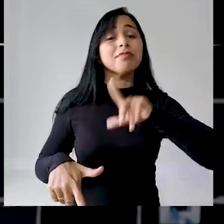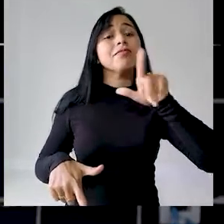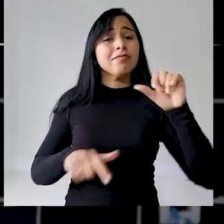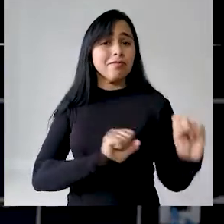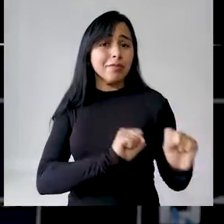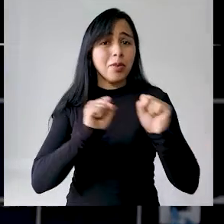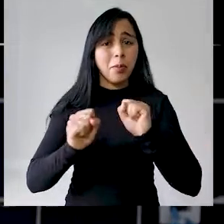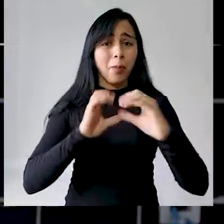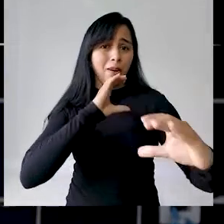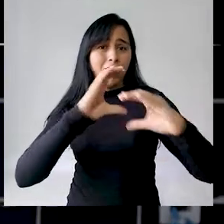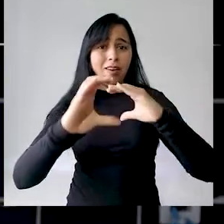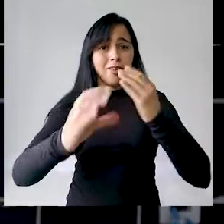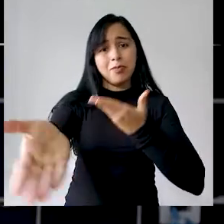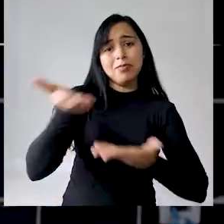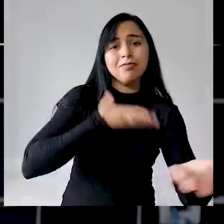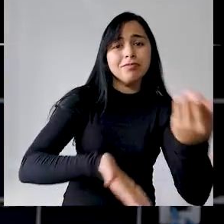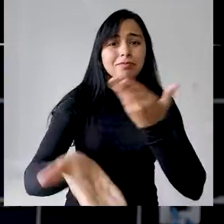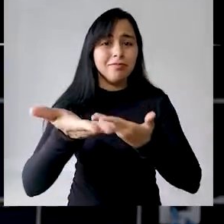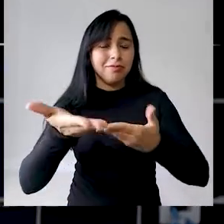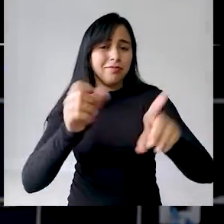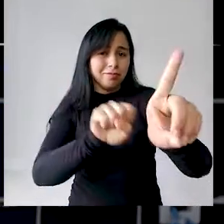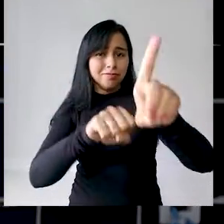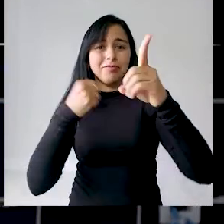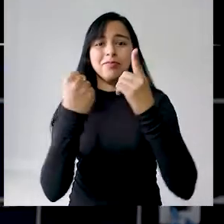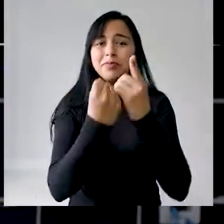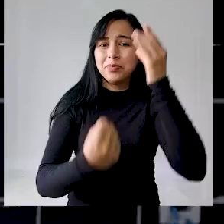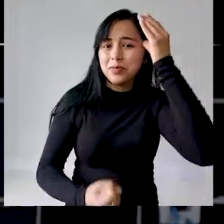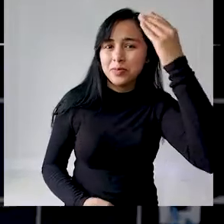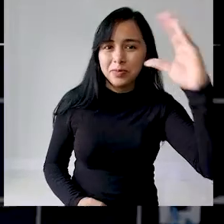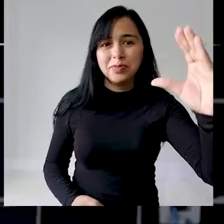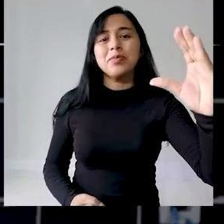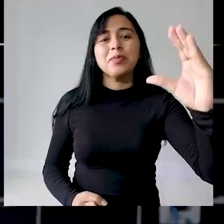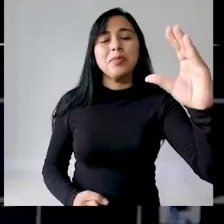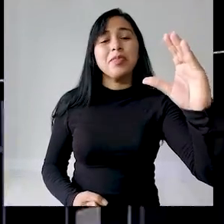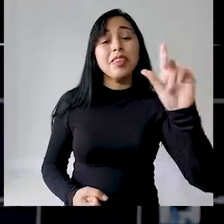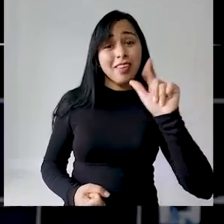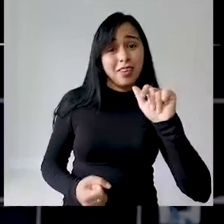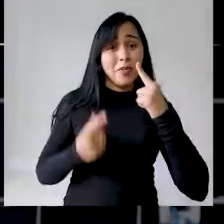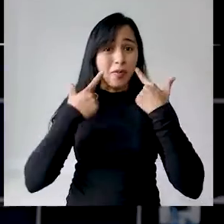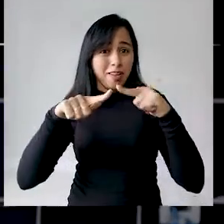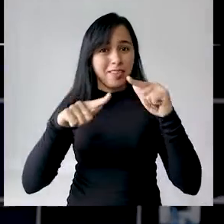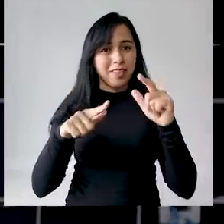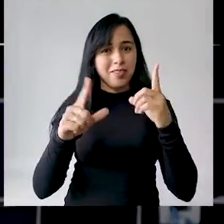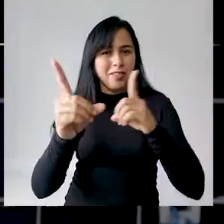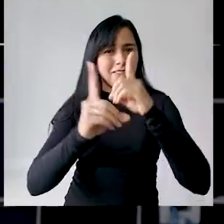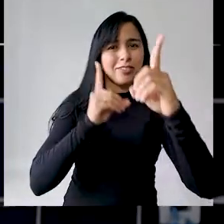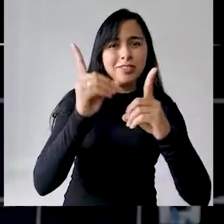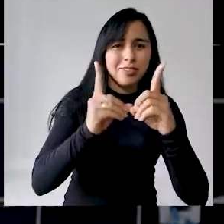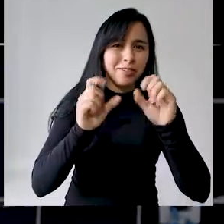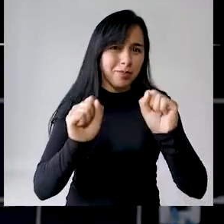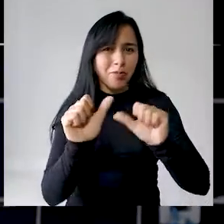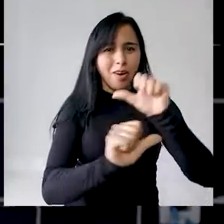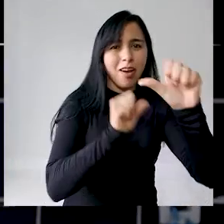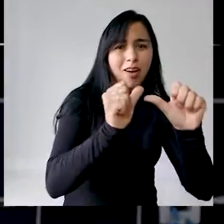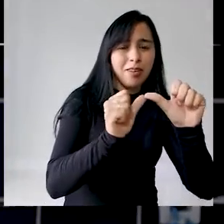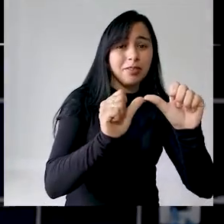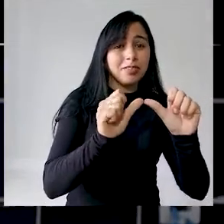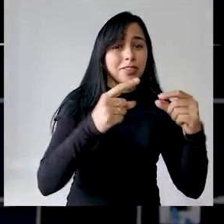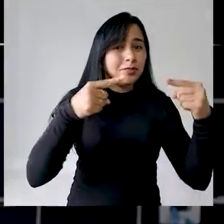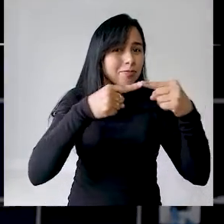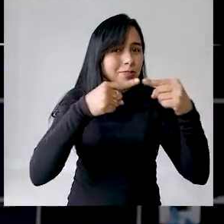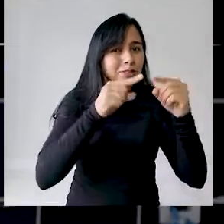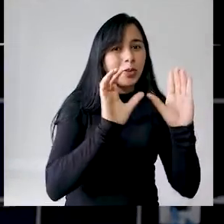A língua portuguesa é um poderoso instrumento de interação social e cultural. Por ser dinâmica, modifica-se de acordo